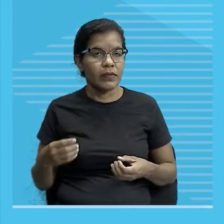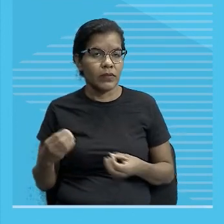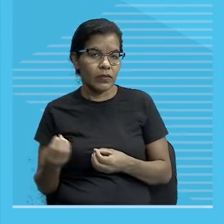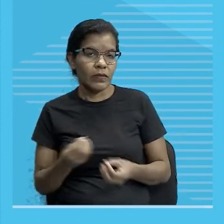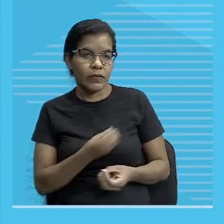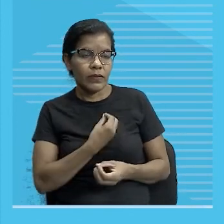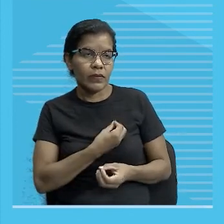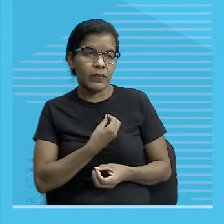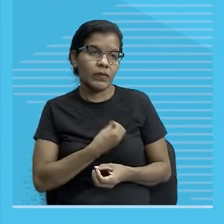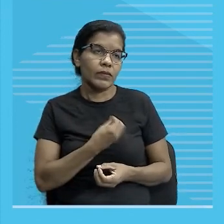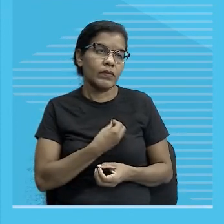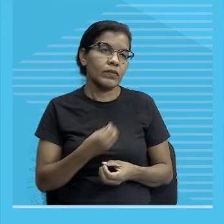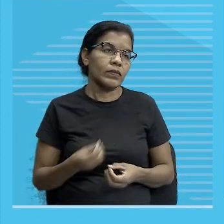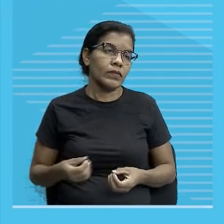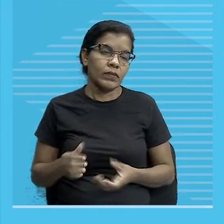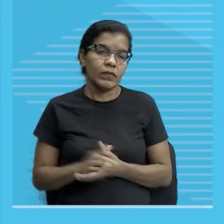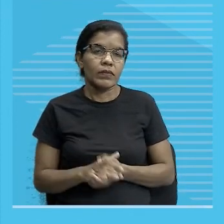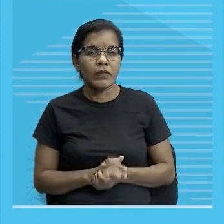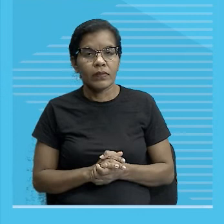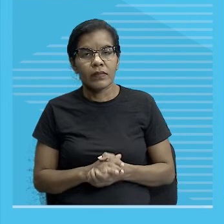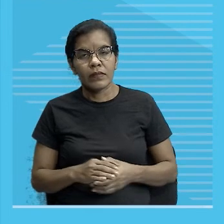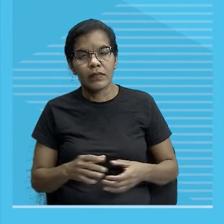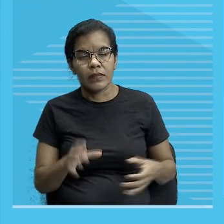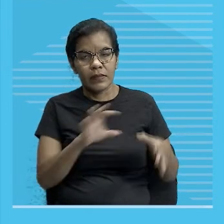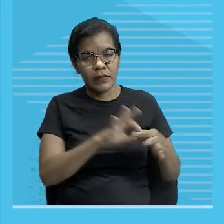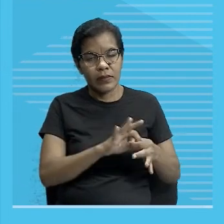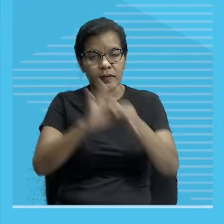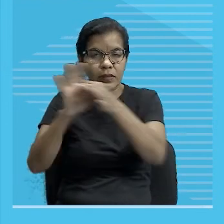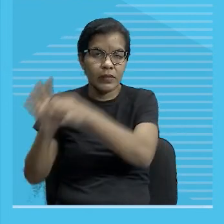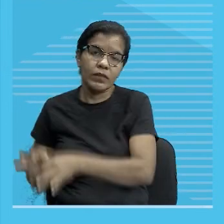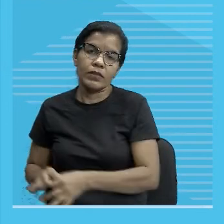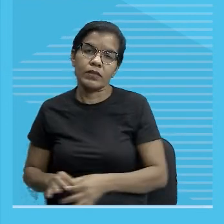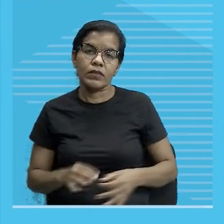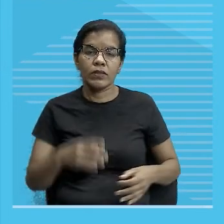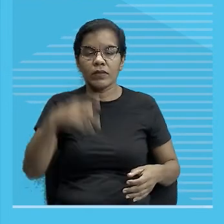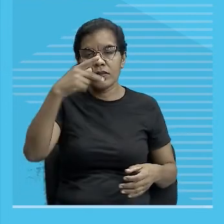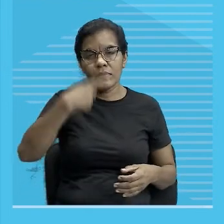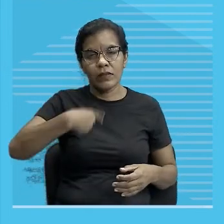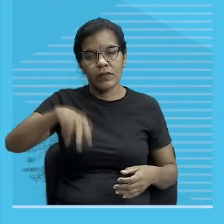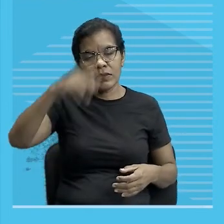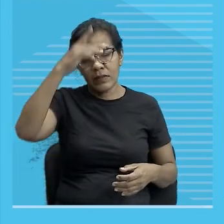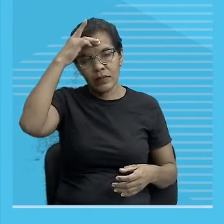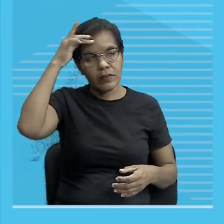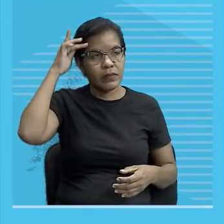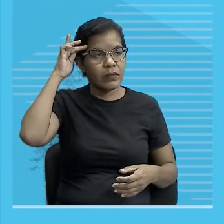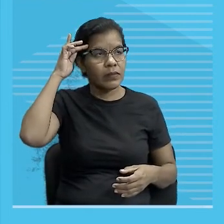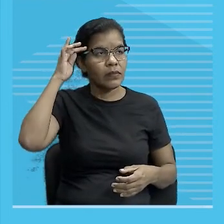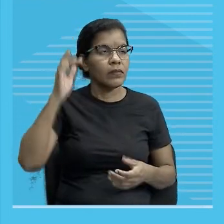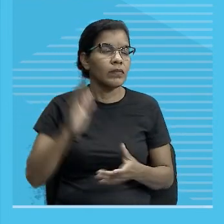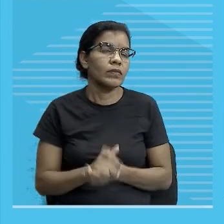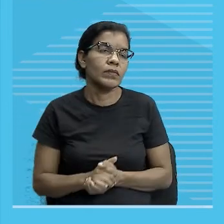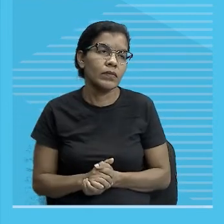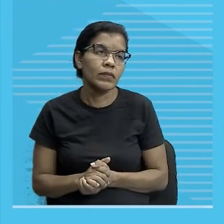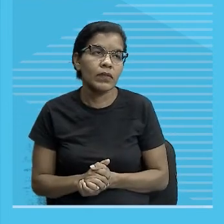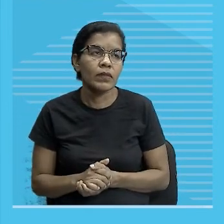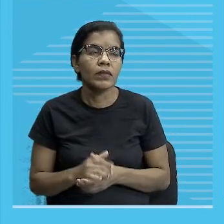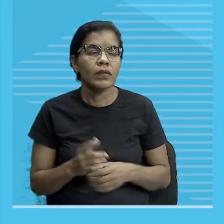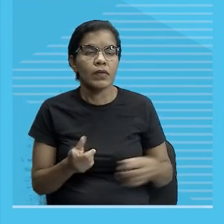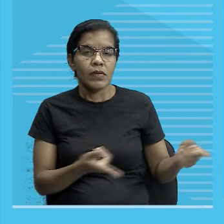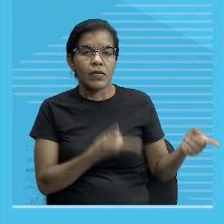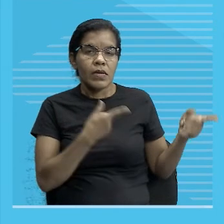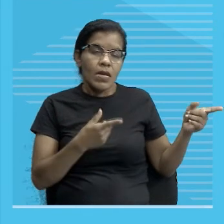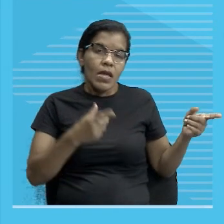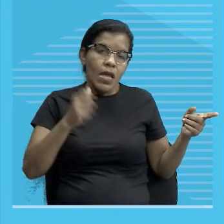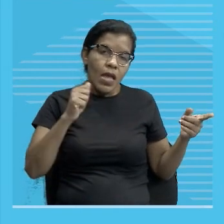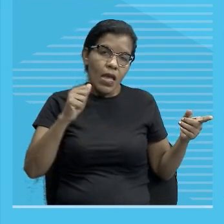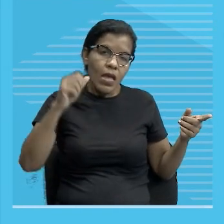né? Vamos dizer assim, na dependência de alguém ou de algo, a expressão formal é à custa de. E ela